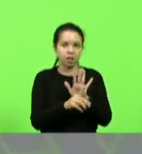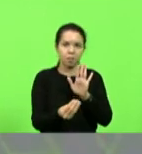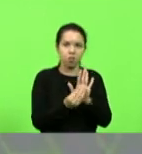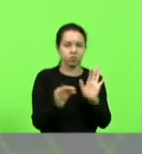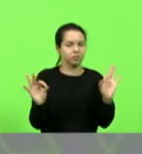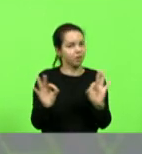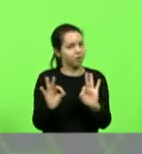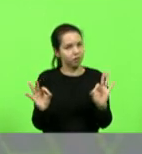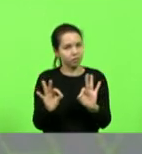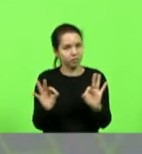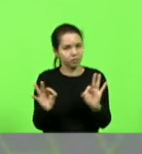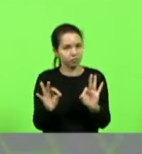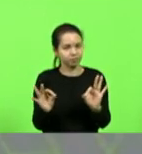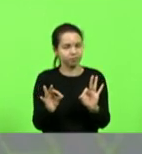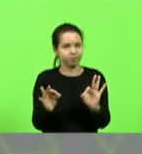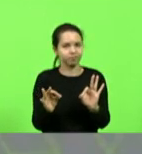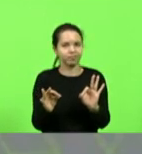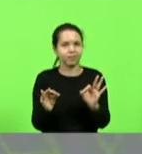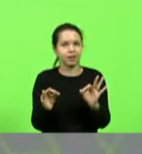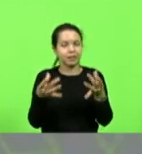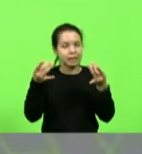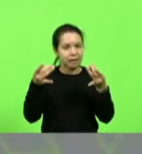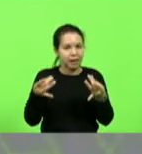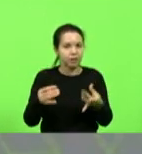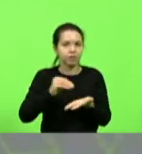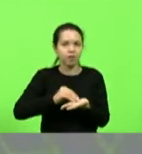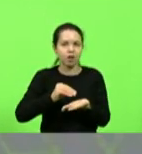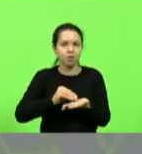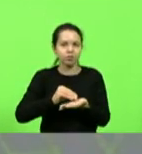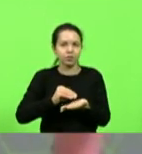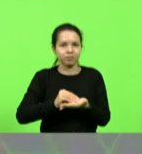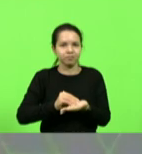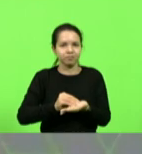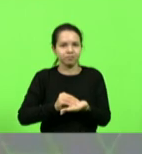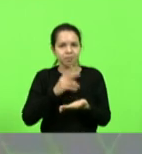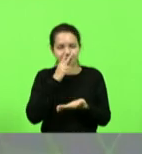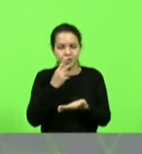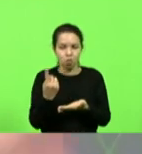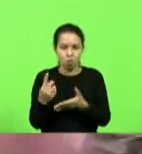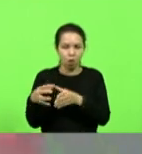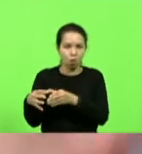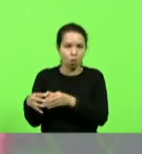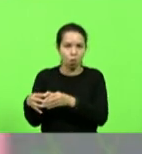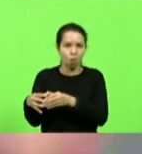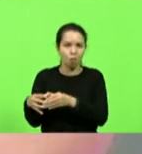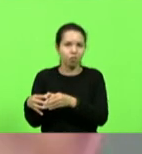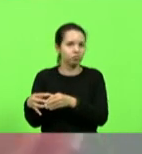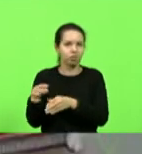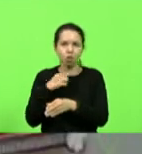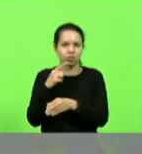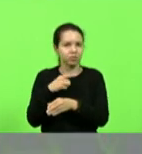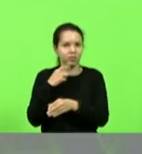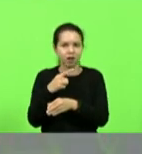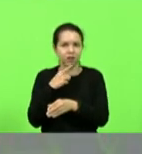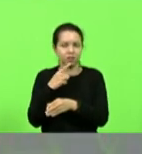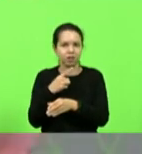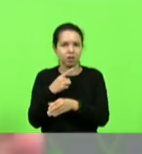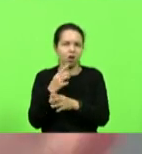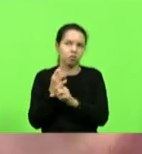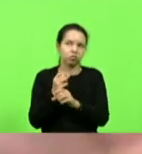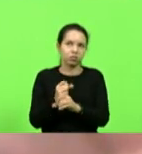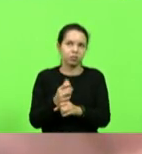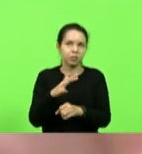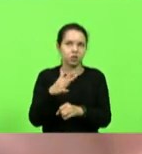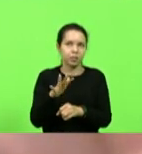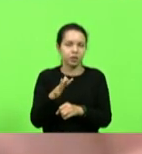né? Me parece que é insuficiente, né, uma equipe para dar conta aí de, se formos dividir, eu fiz uma conta de padeiro aqui, daria mais ou